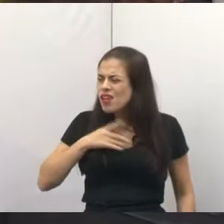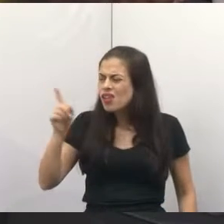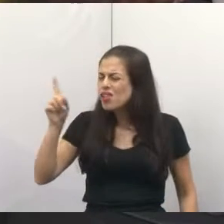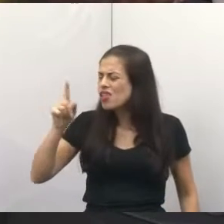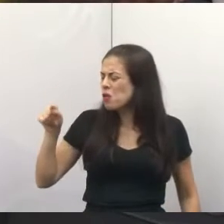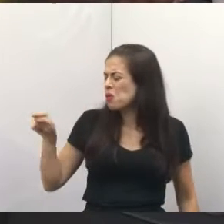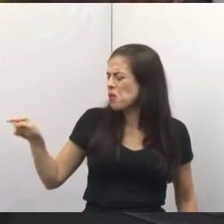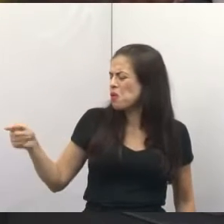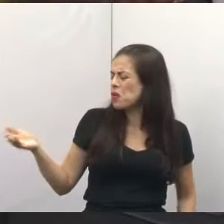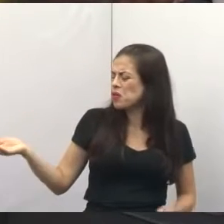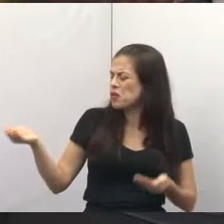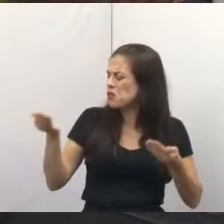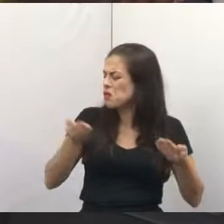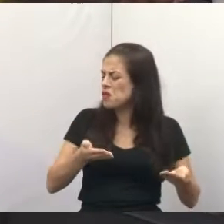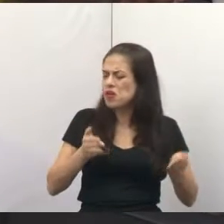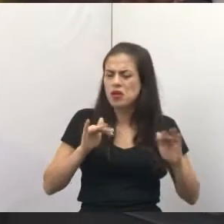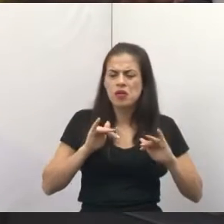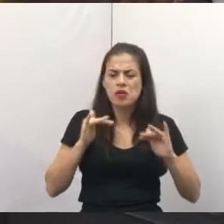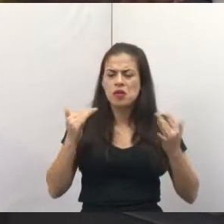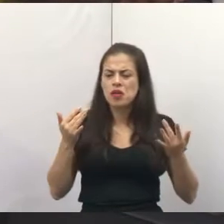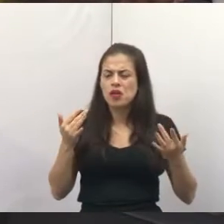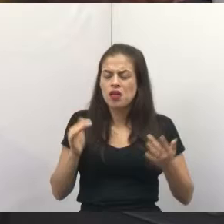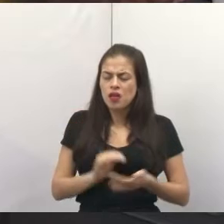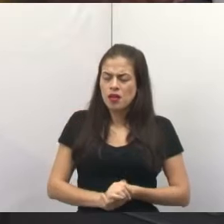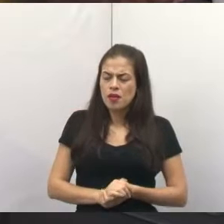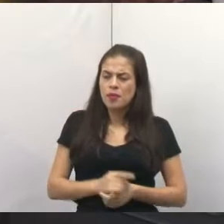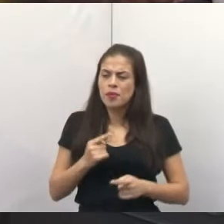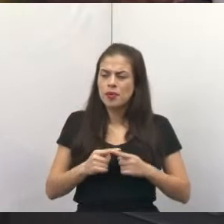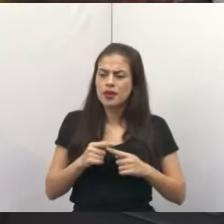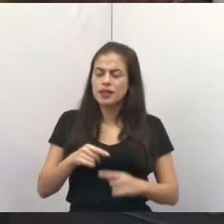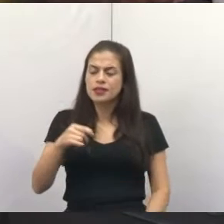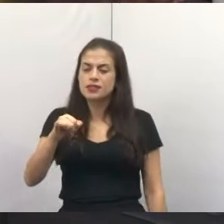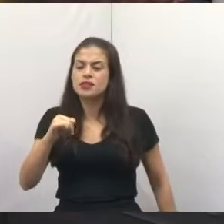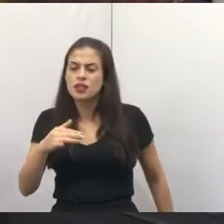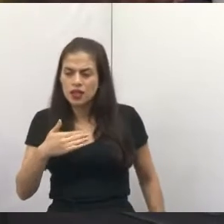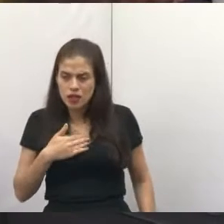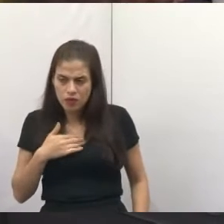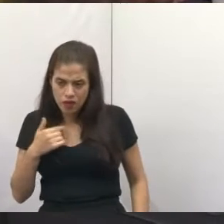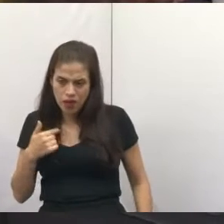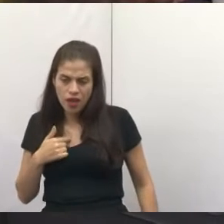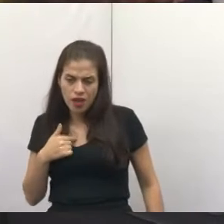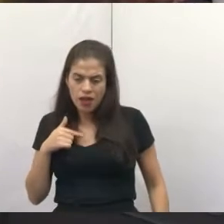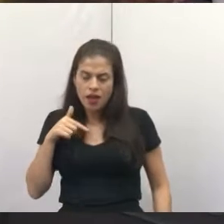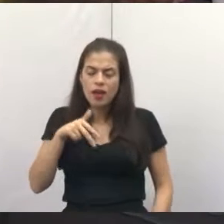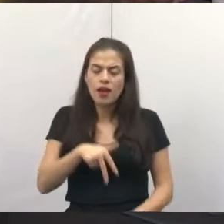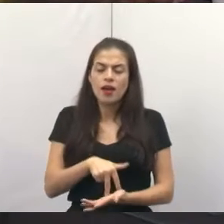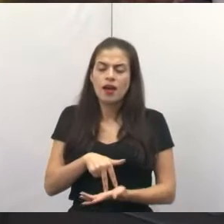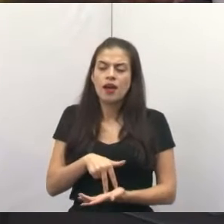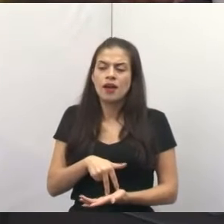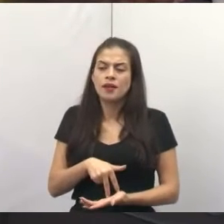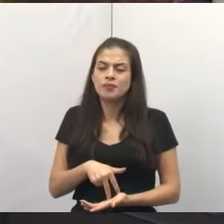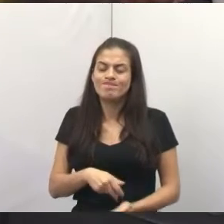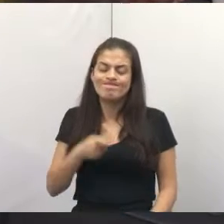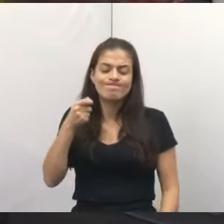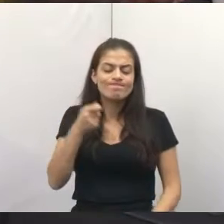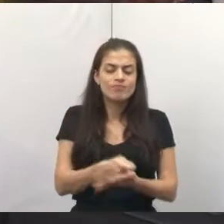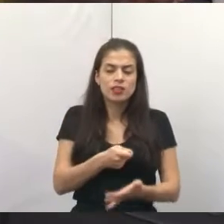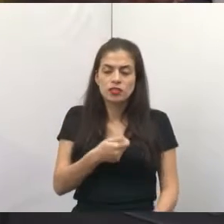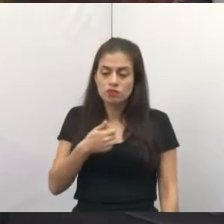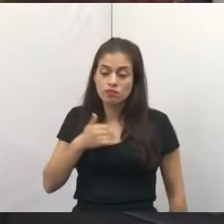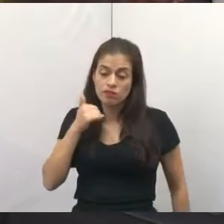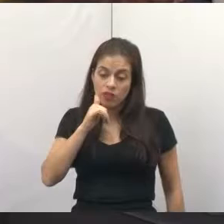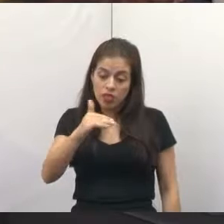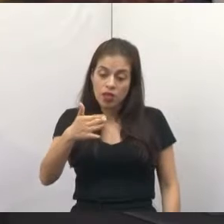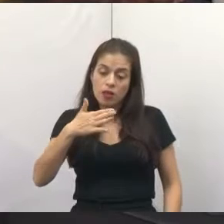que não está aqui, etc. Porque se eu estou aqui, eu tinha que ter a obrigação, estou falando por mim,